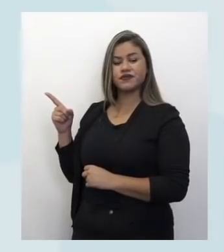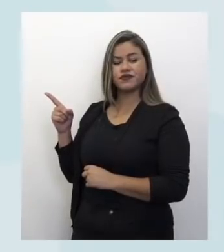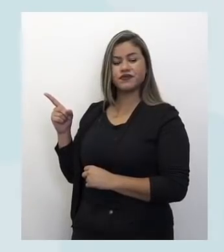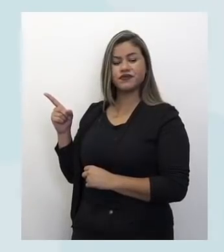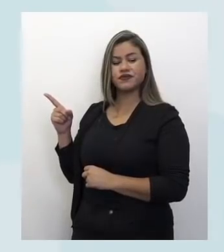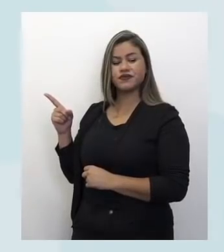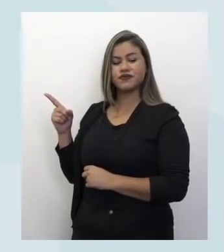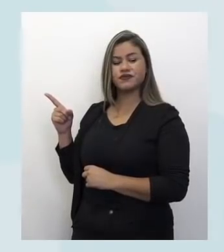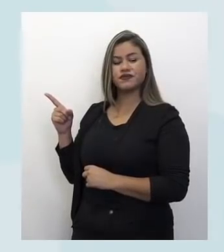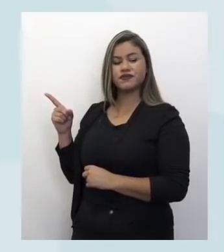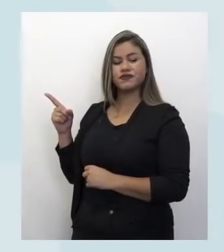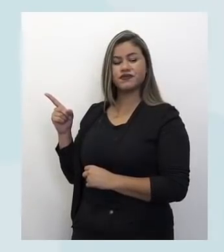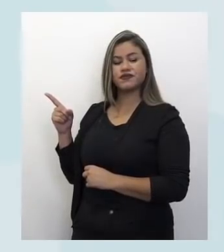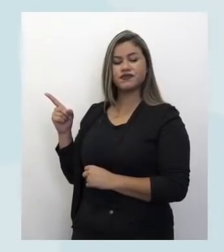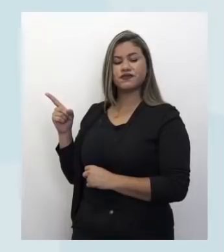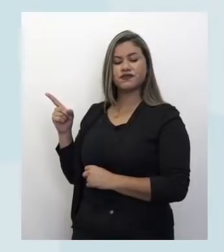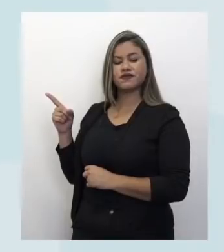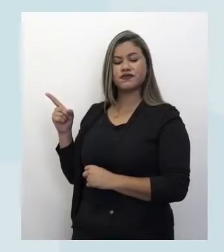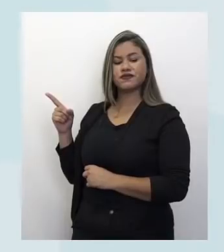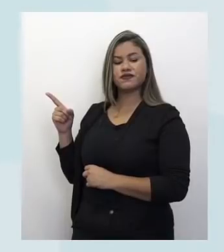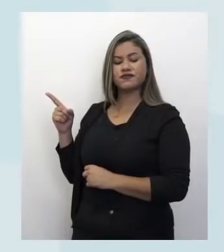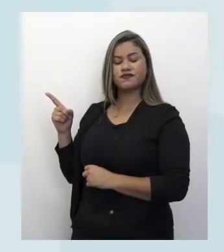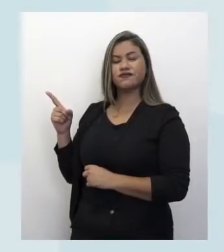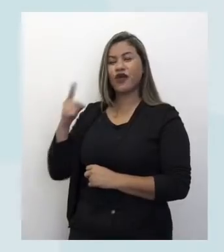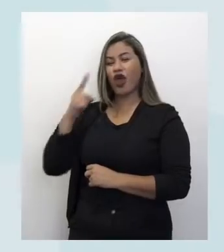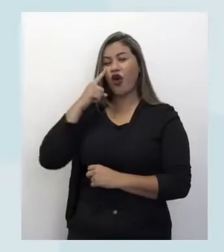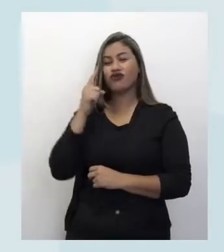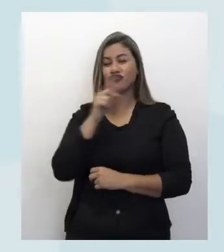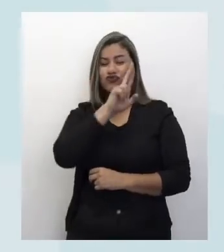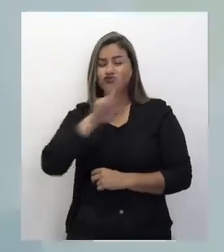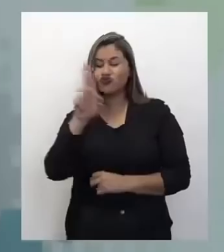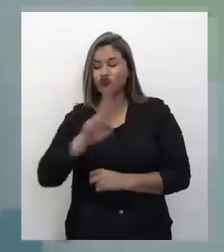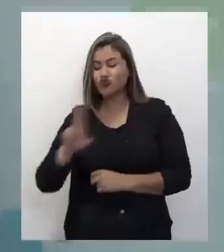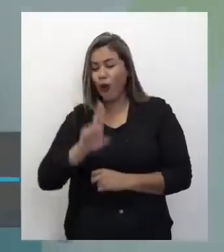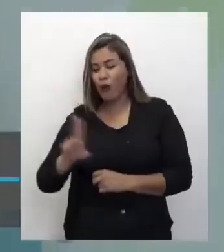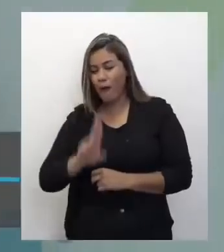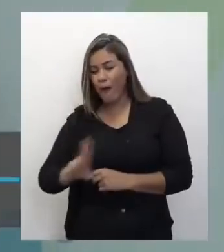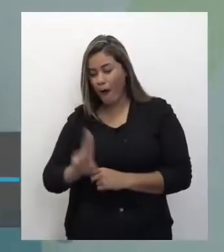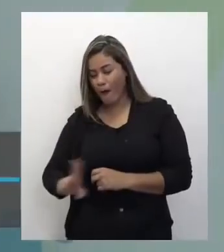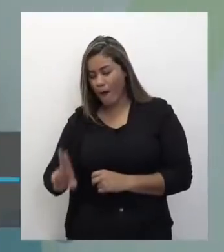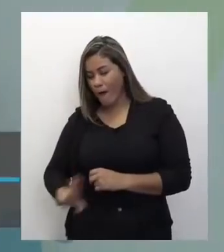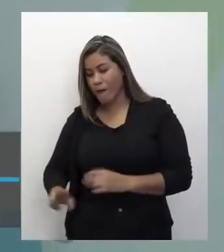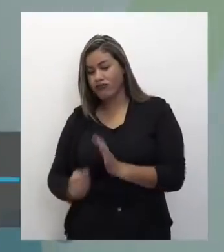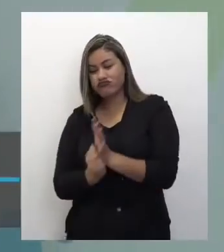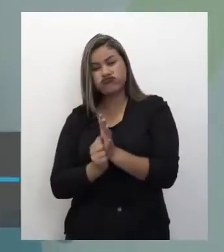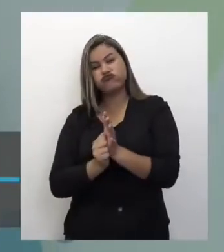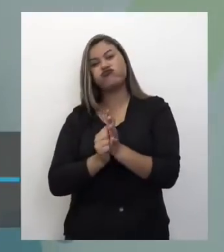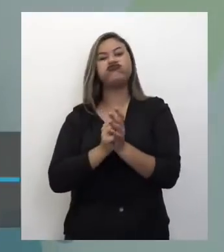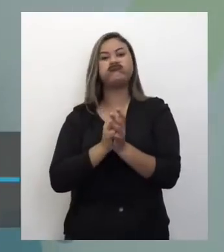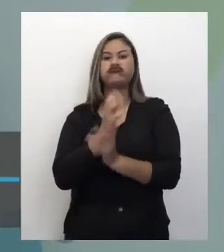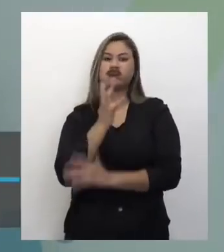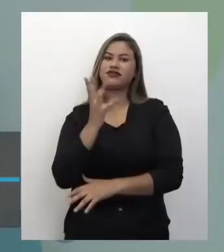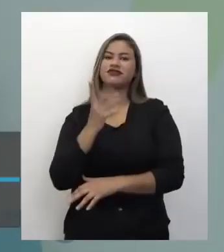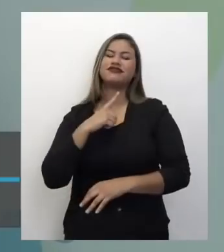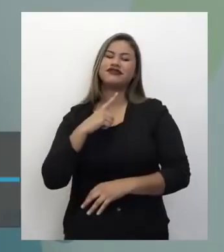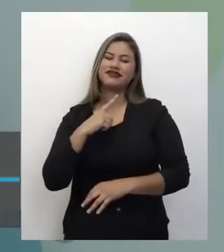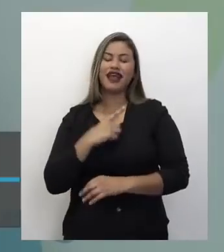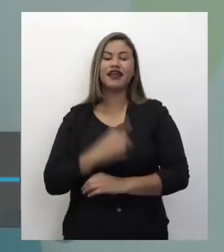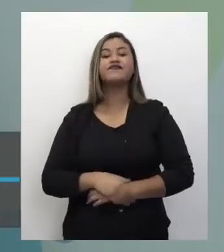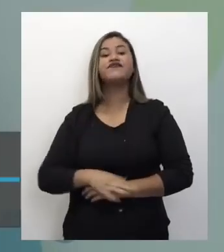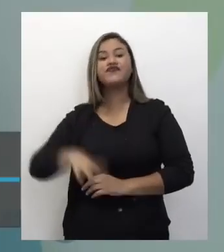Fratelli, Patifes e Paspalhões, Intrépida Trupe. Tem mais, tá, turma? Então, lembra que eu pedi?